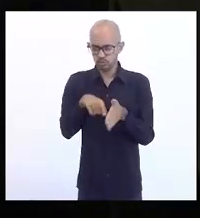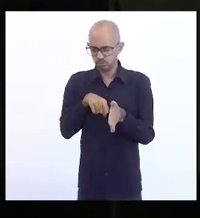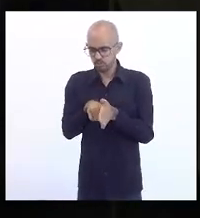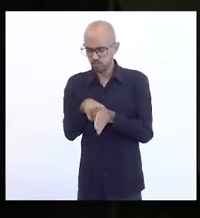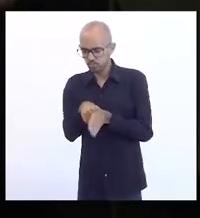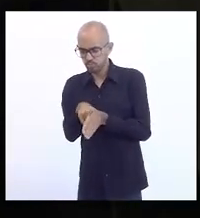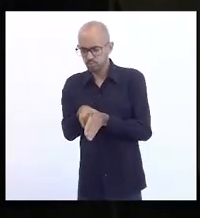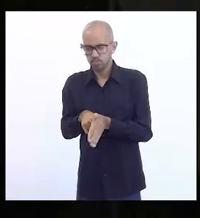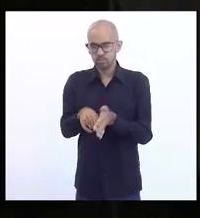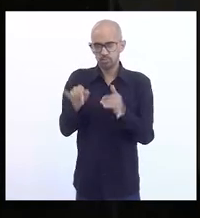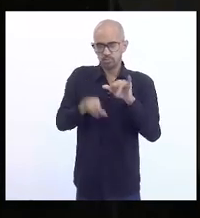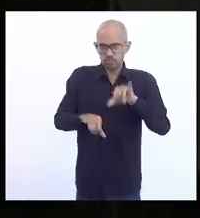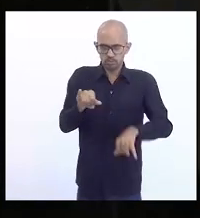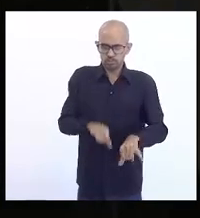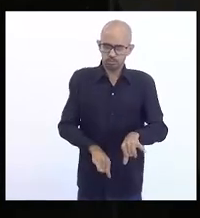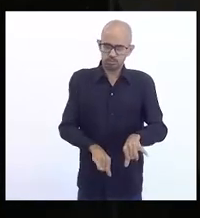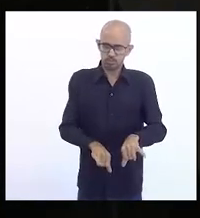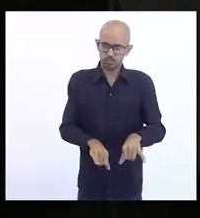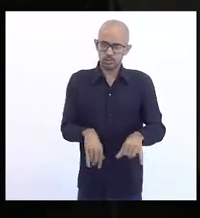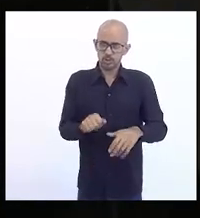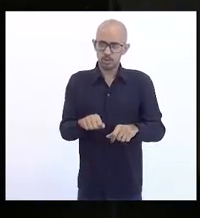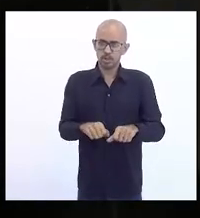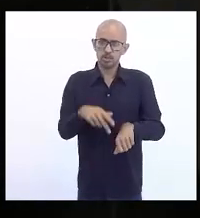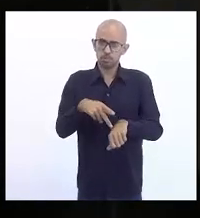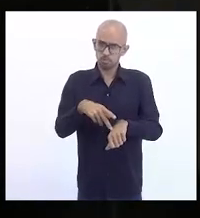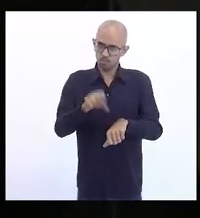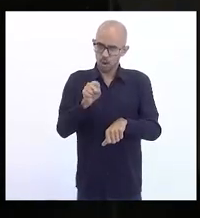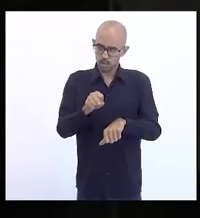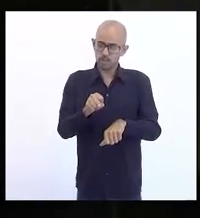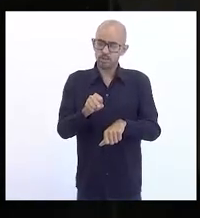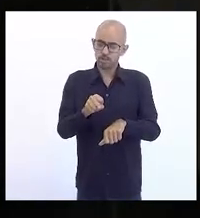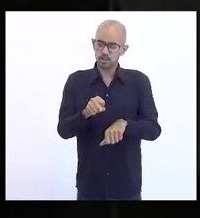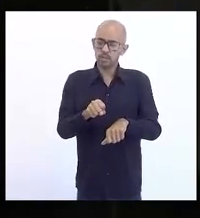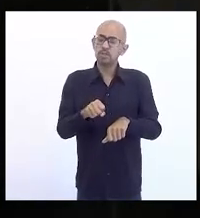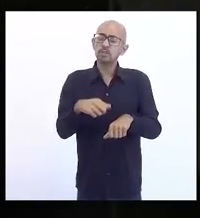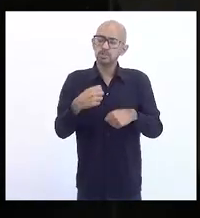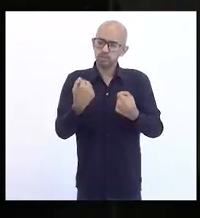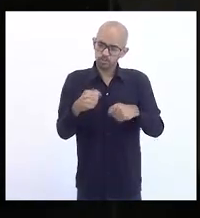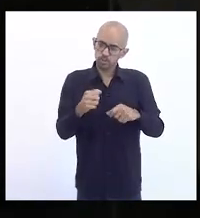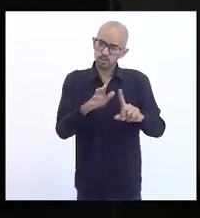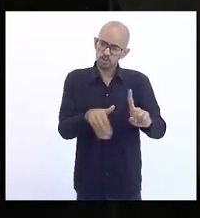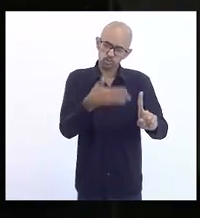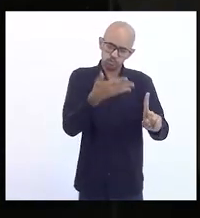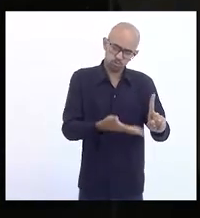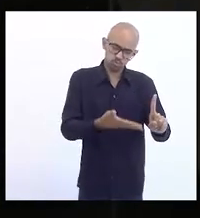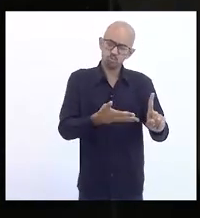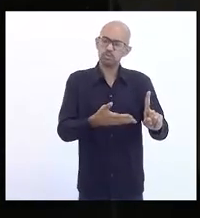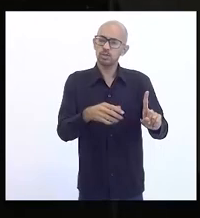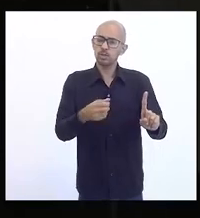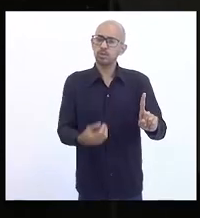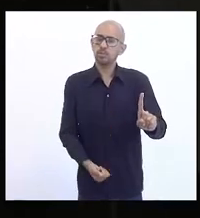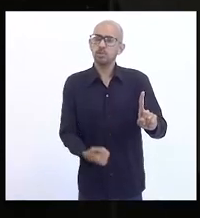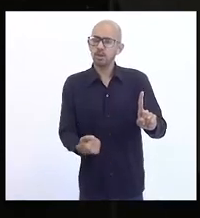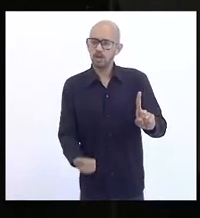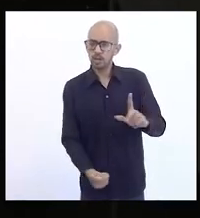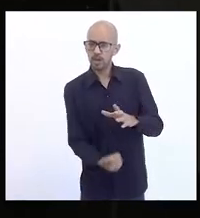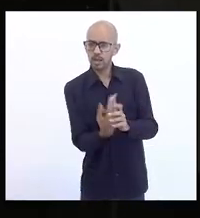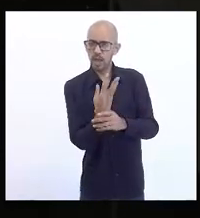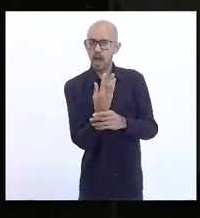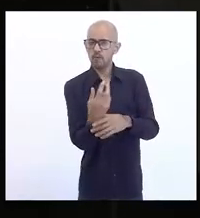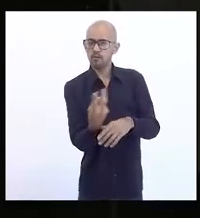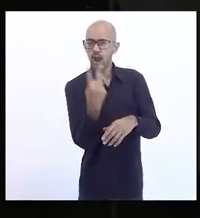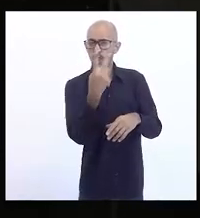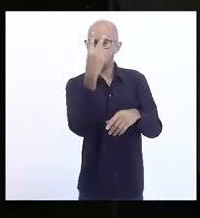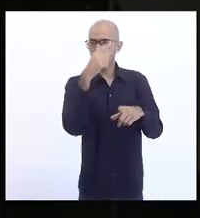e laboratórios, e programas de pós-graduação, e tudo mais. Isso tem que ser muito prestigiado, muito valorizado, muito apoiado, porque isso é